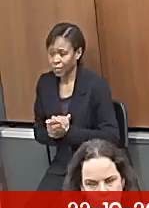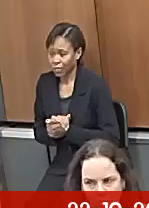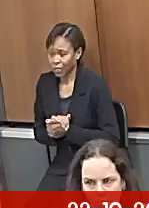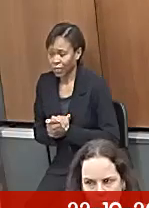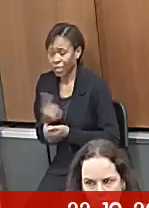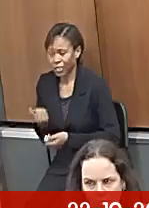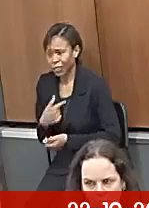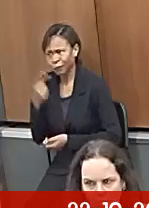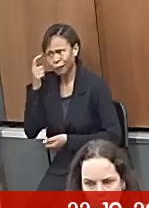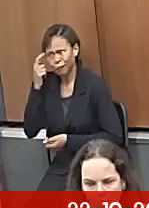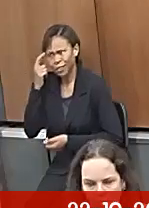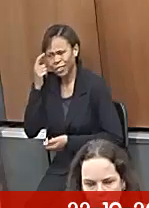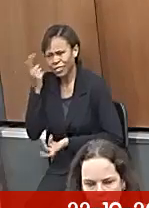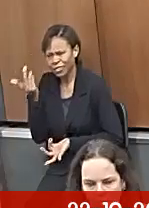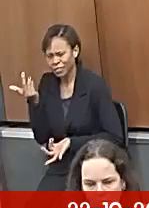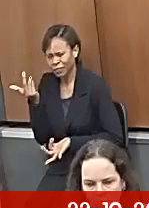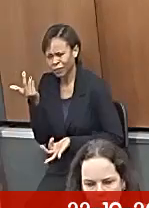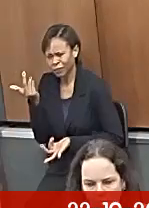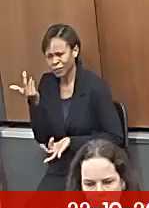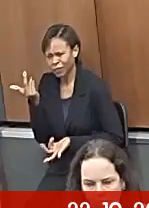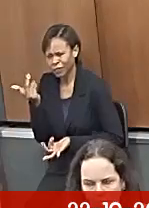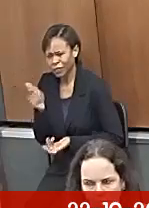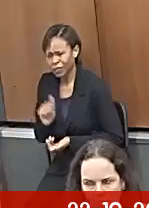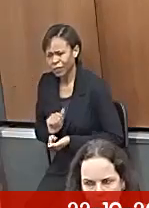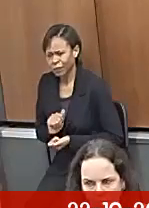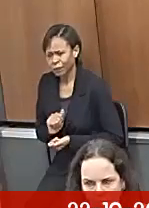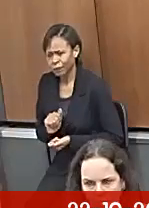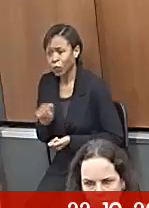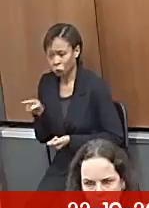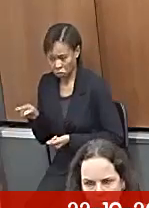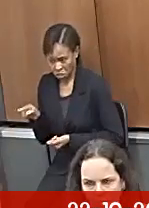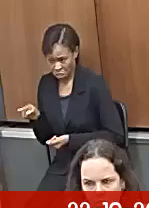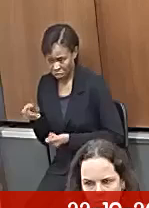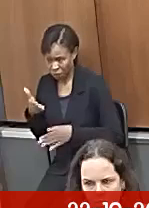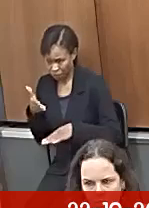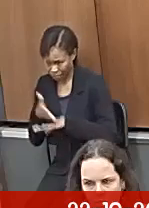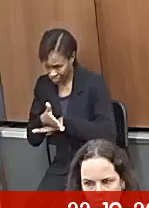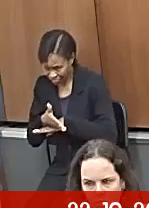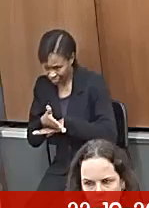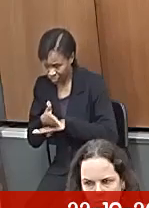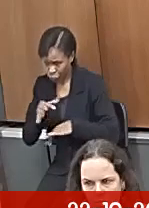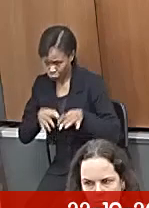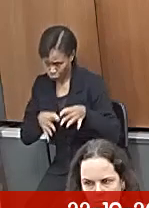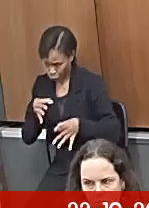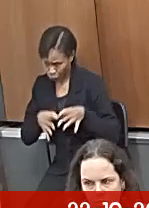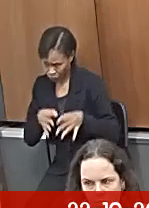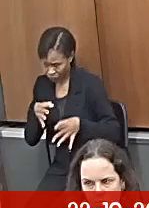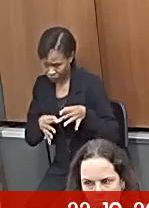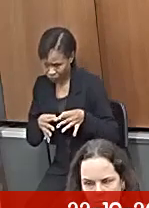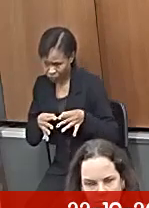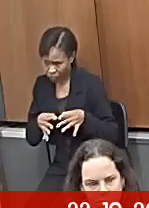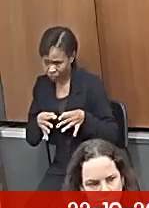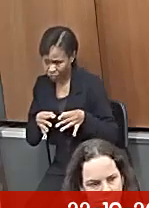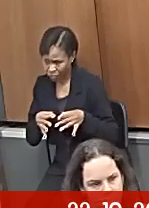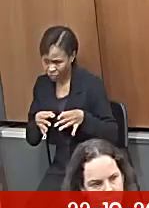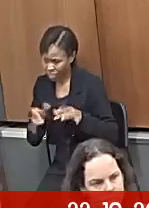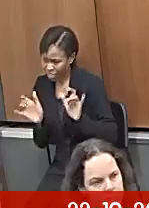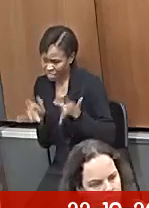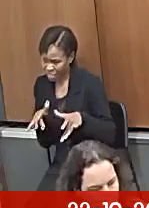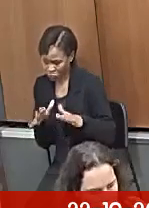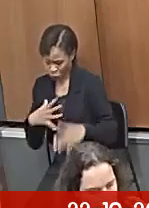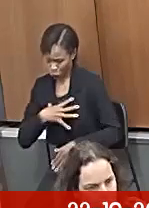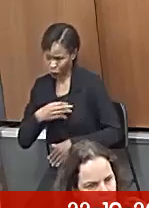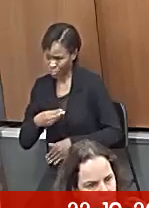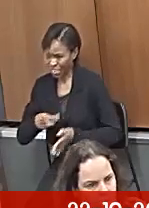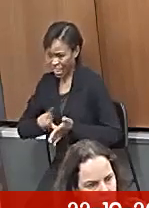gente fica pensando o seguinte: você vai entrar na justiça, aí você vai deixar seu filho numa escola que